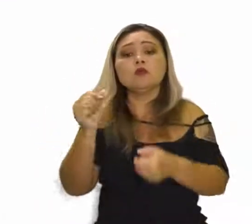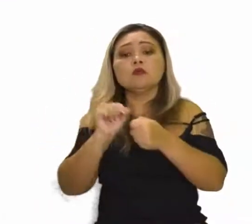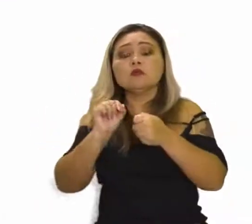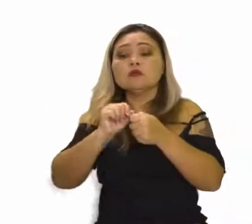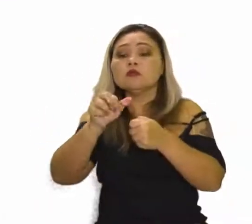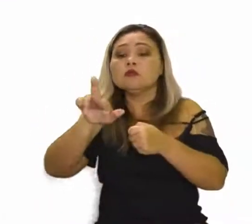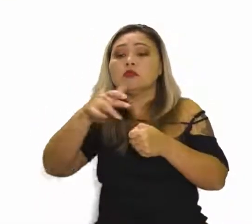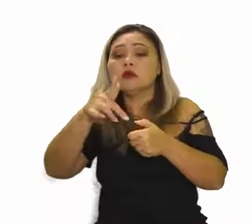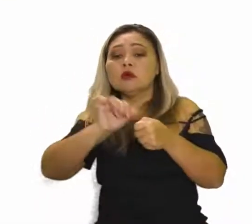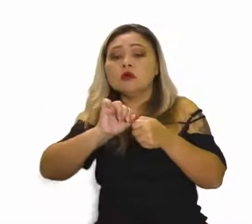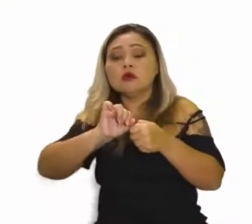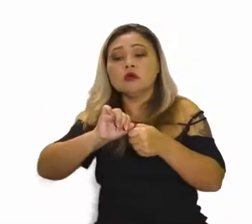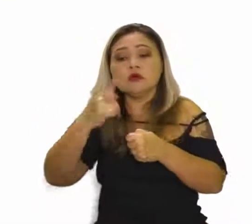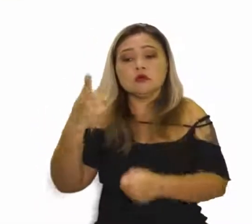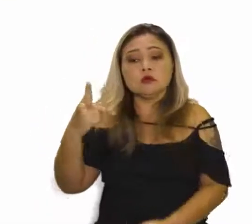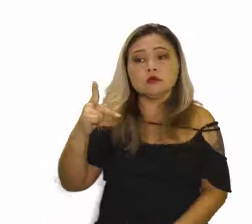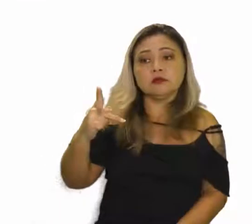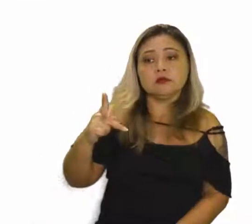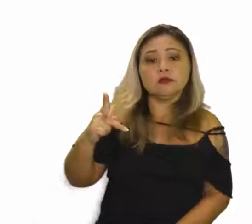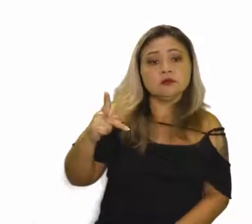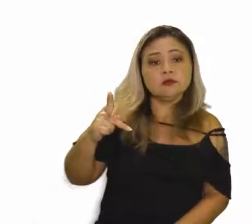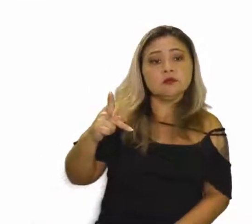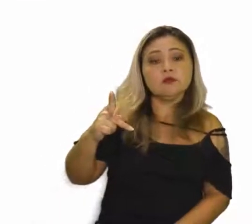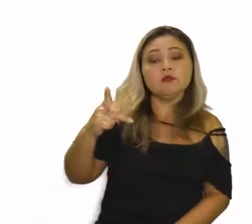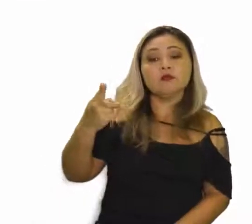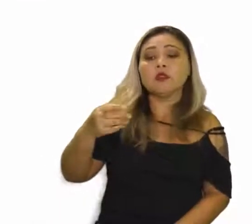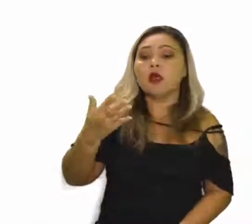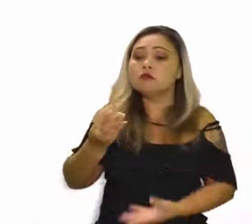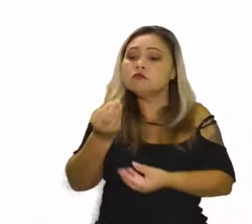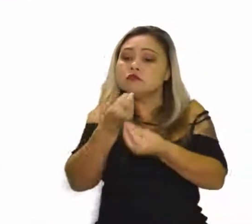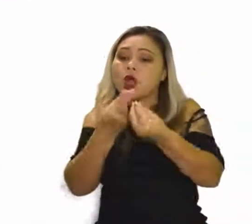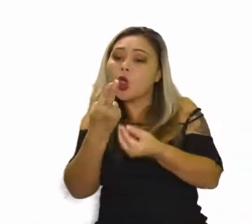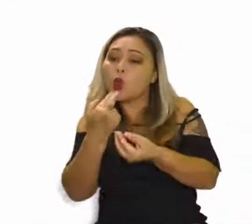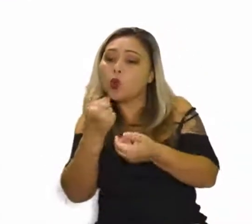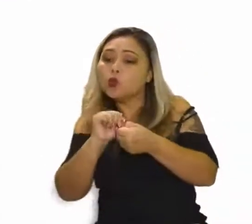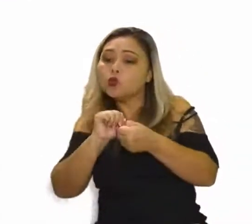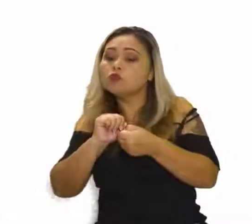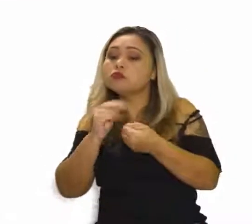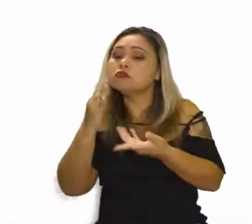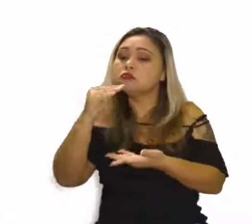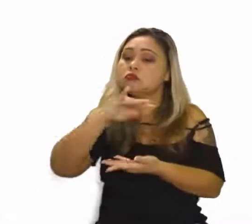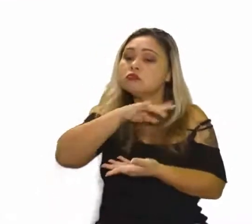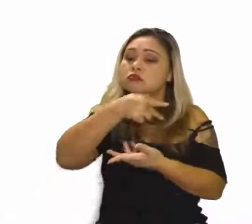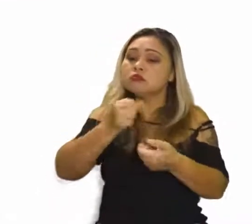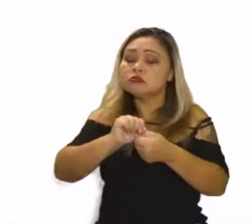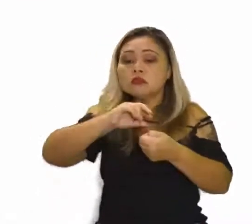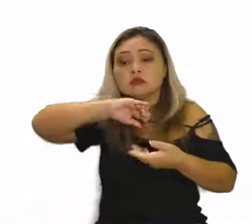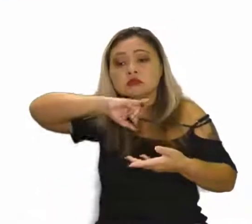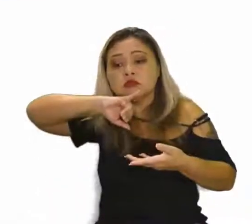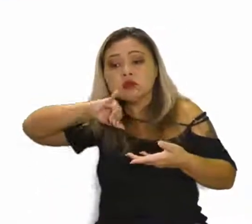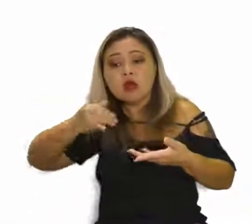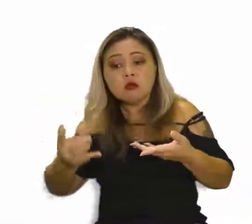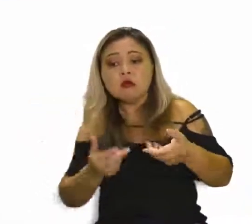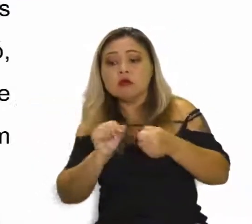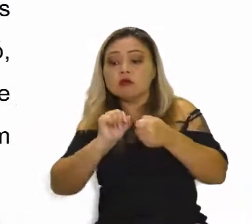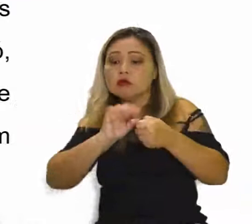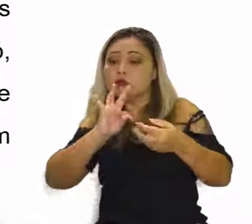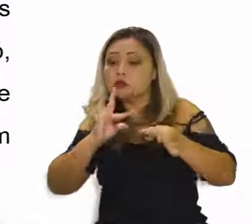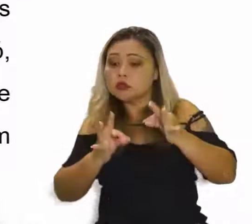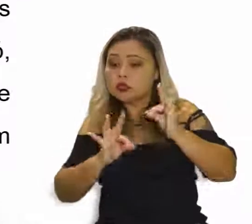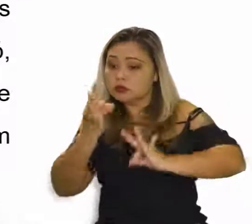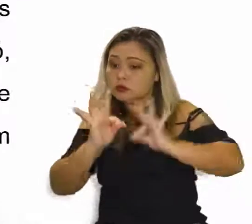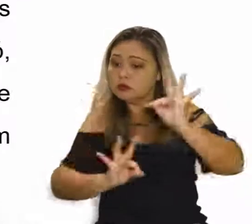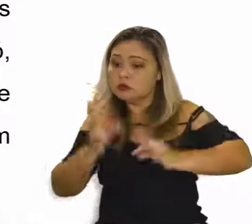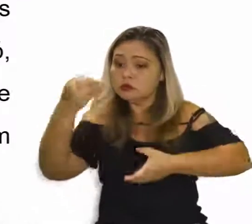a ração? Essa ração para nutrição do animal, tirando proveito de toda a tecnologia que vocês